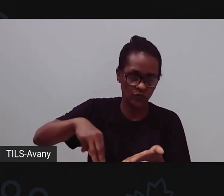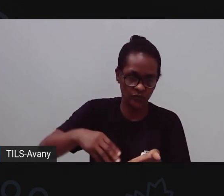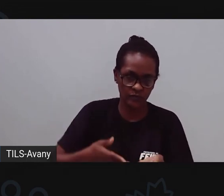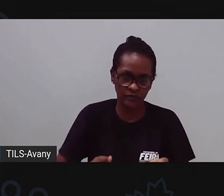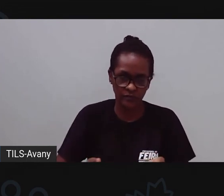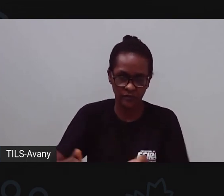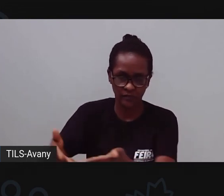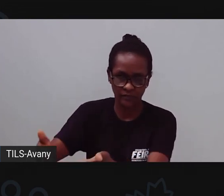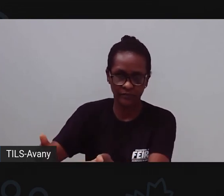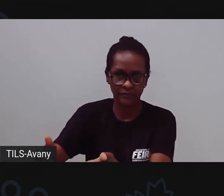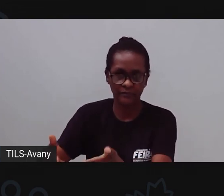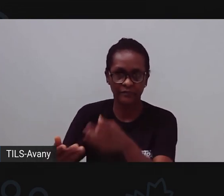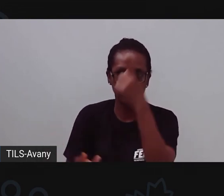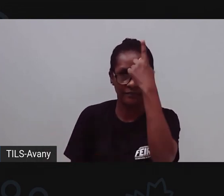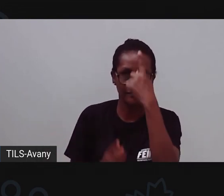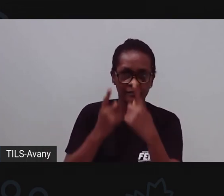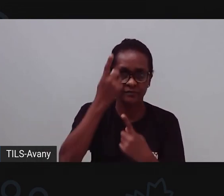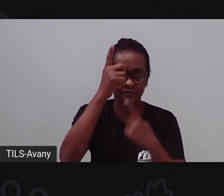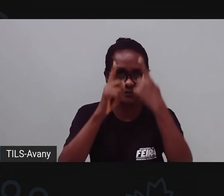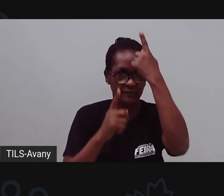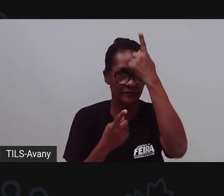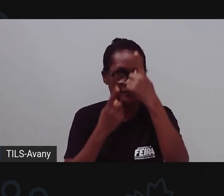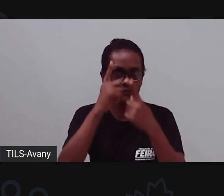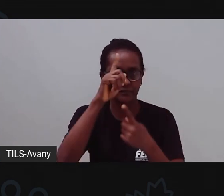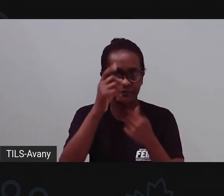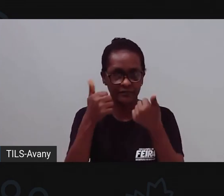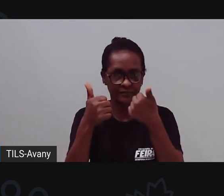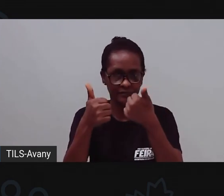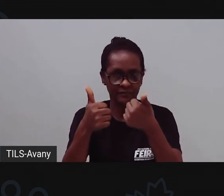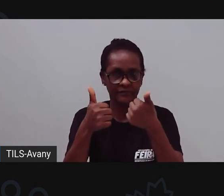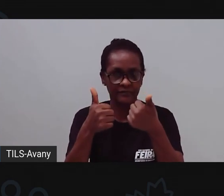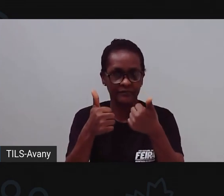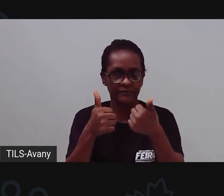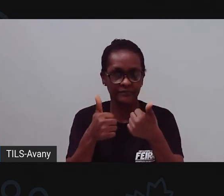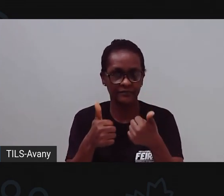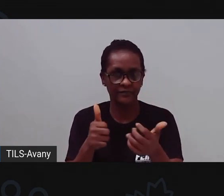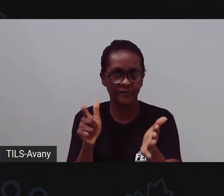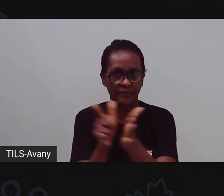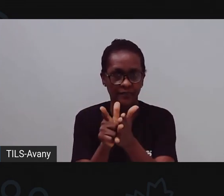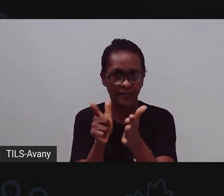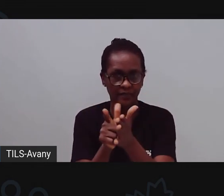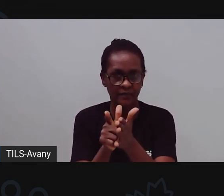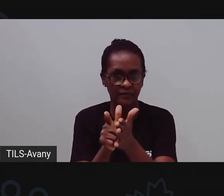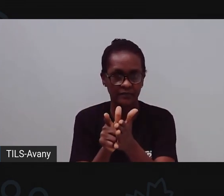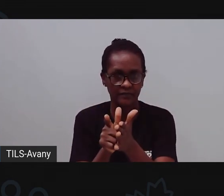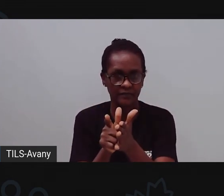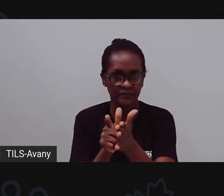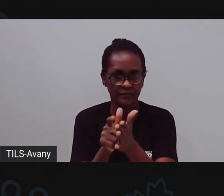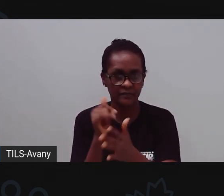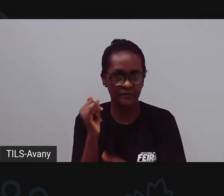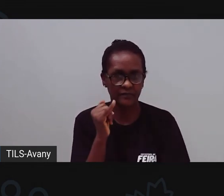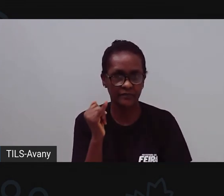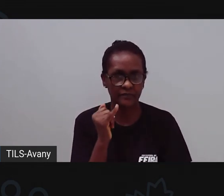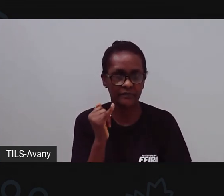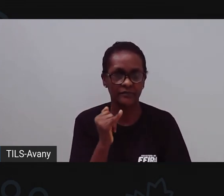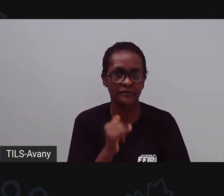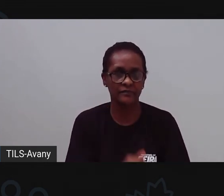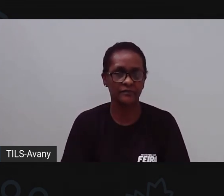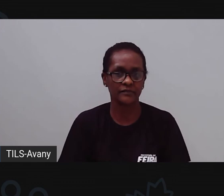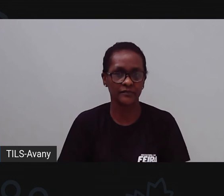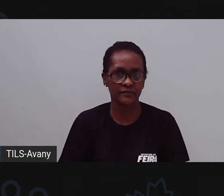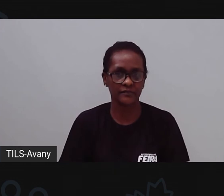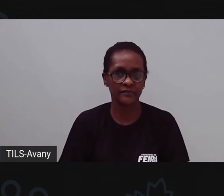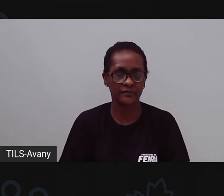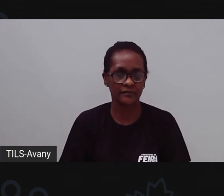um convite tá certo para gente colocar a mão na massa então se você tiver com seu papel aí na mão você já vai